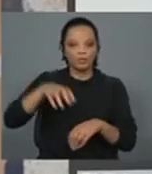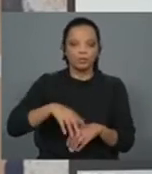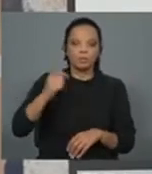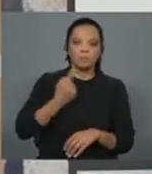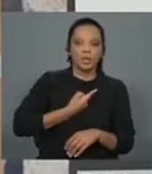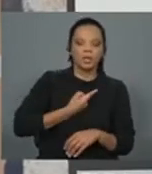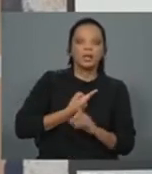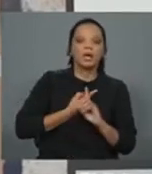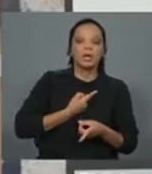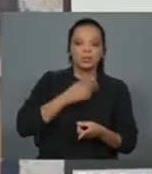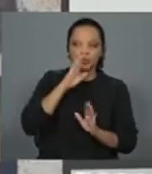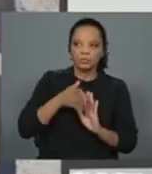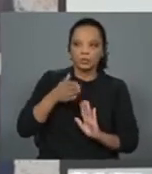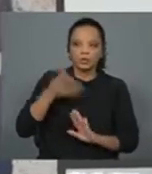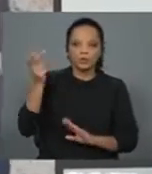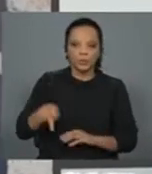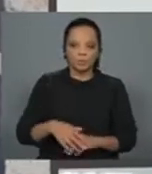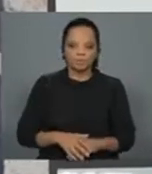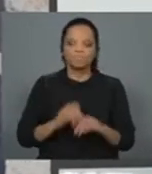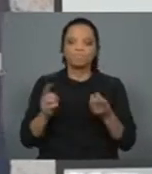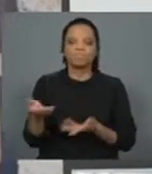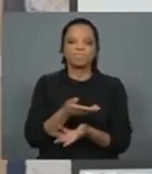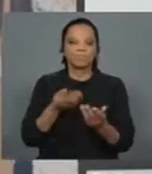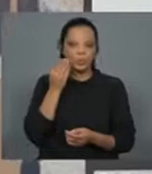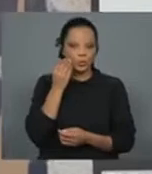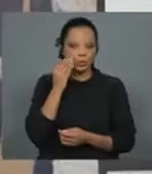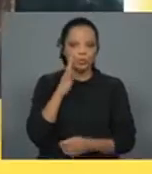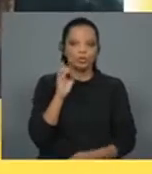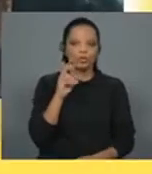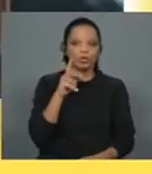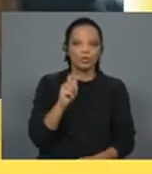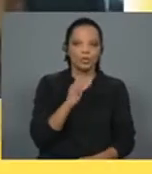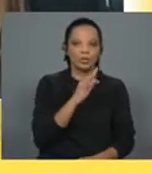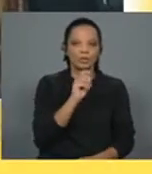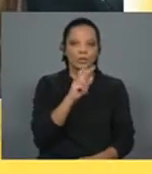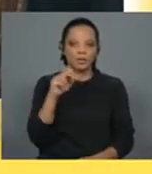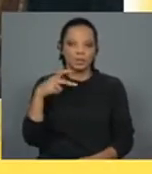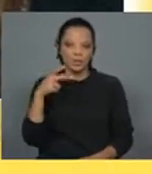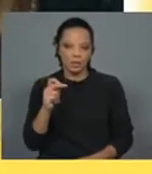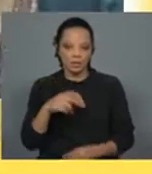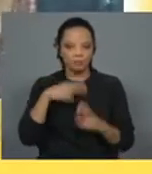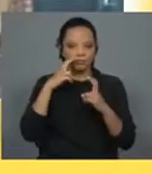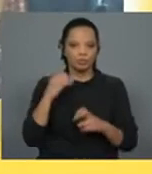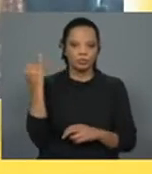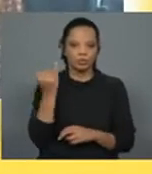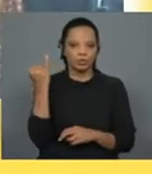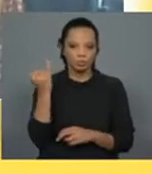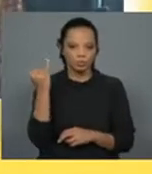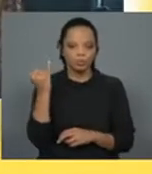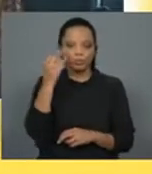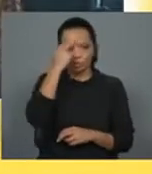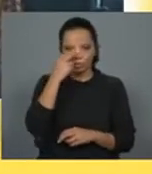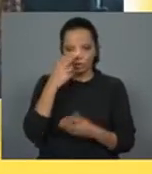fazer em casos de emergência. Por isso vamos começar a conversa com Jorge Gomes Ferreira, é investigador do Instituto de